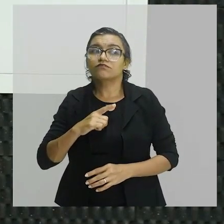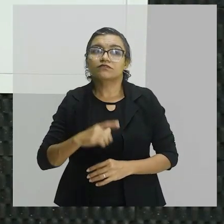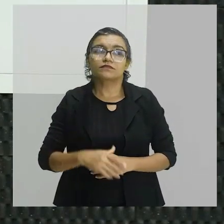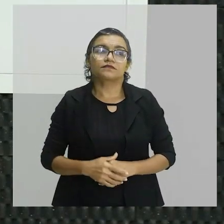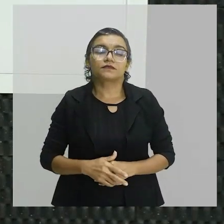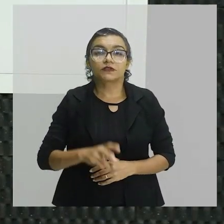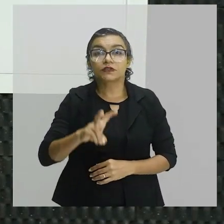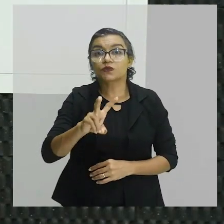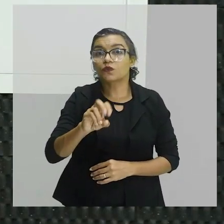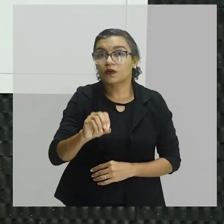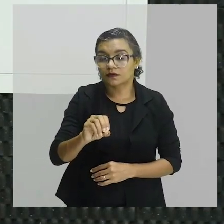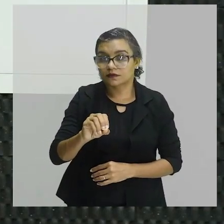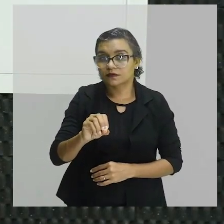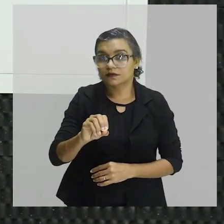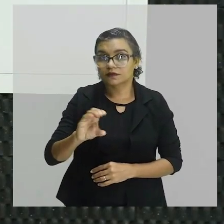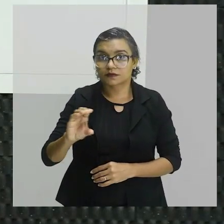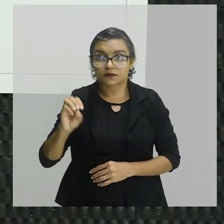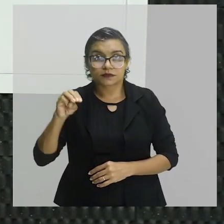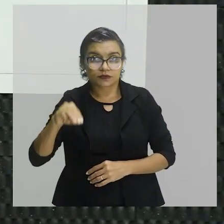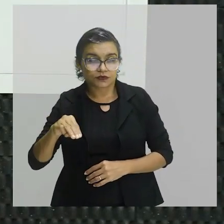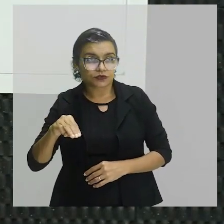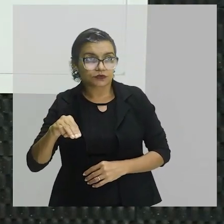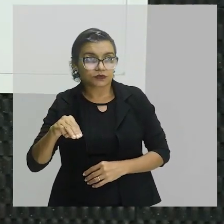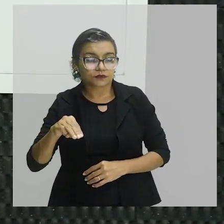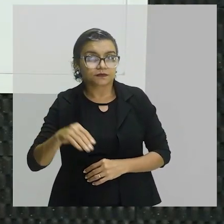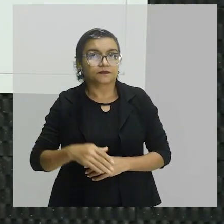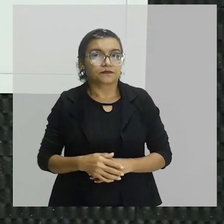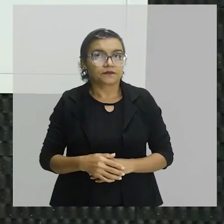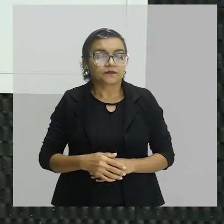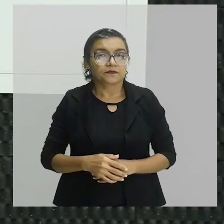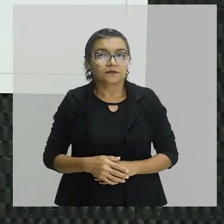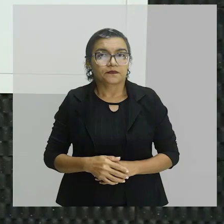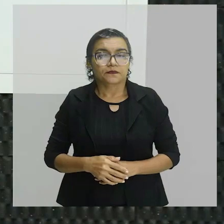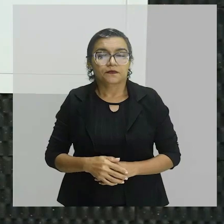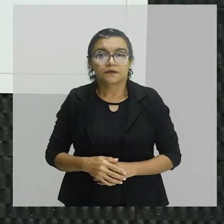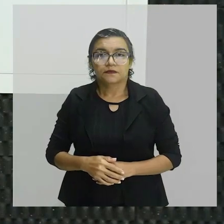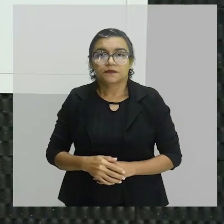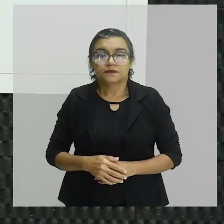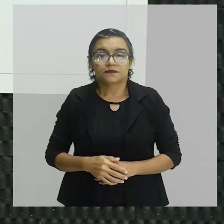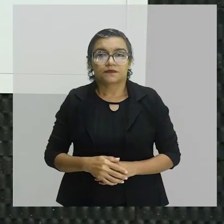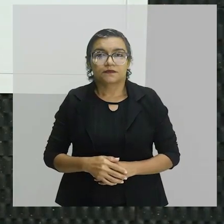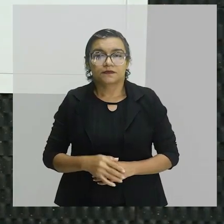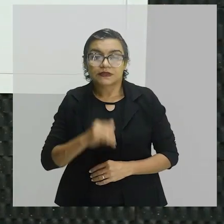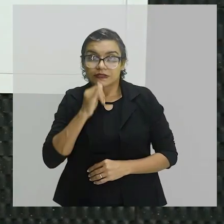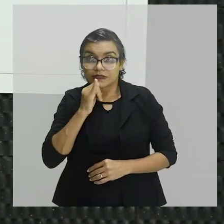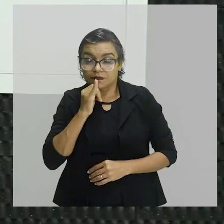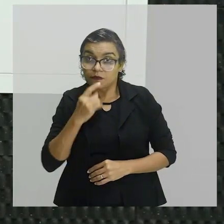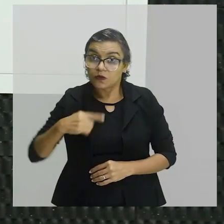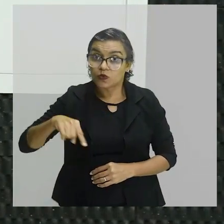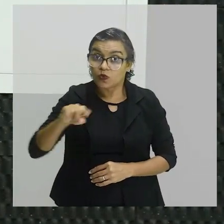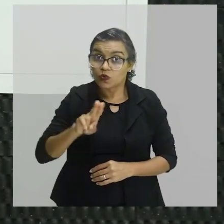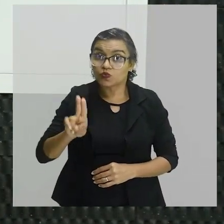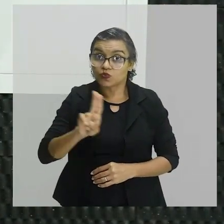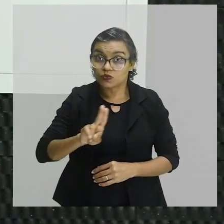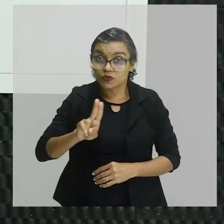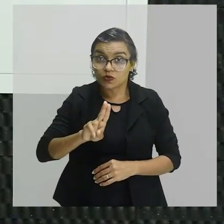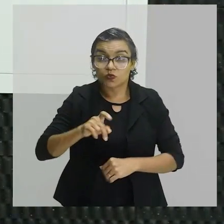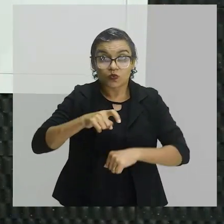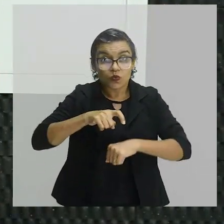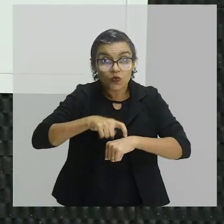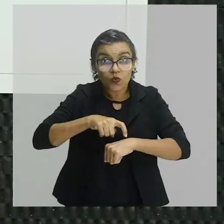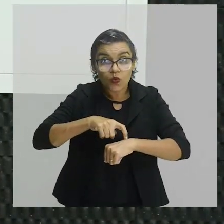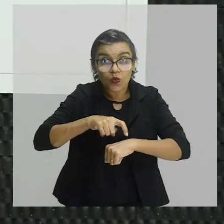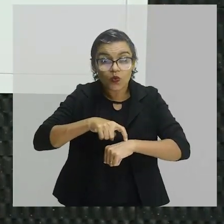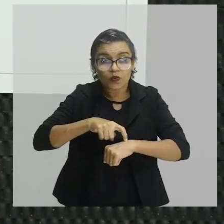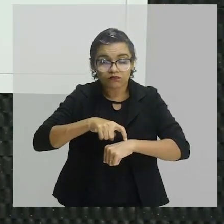50 centímetros, eu vou fazer o seguinte. Como eu estou trabalhando com horas, então eu vou fazer essa transformação